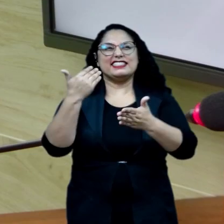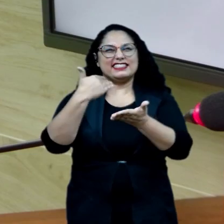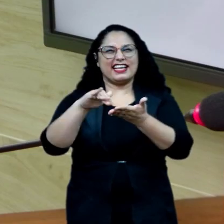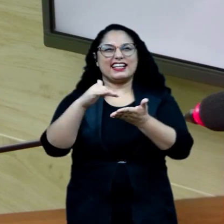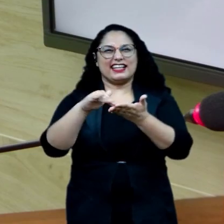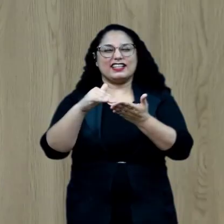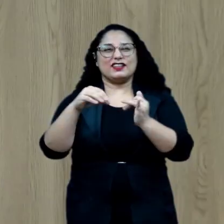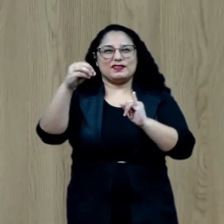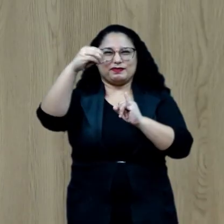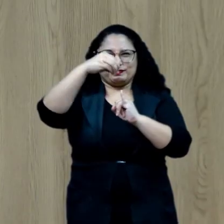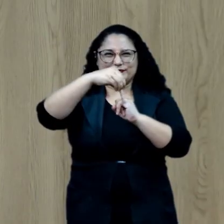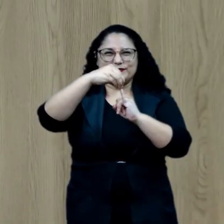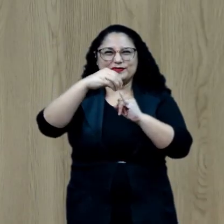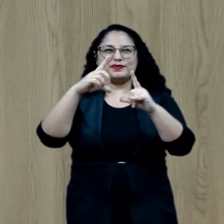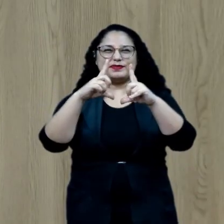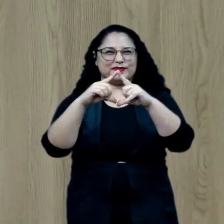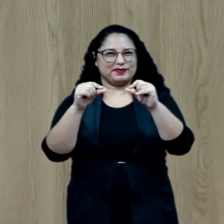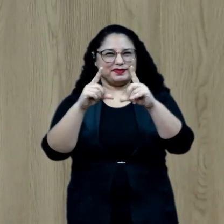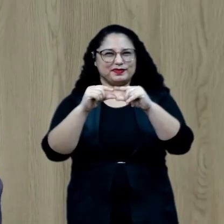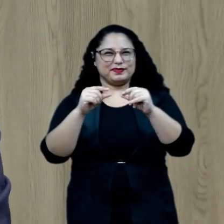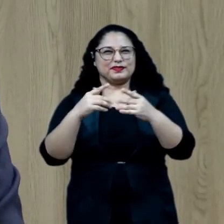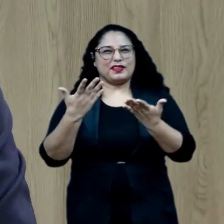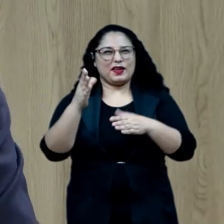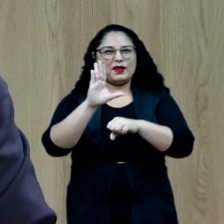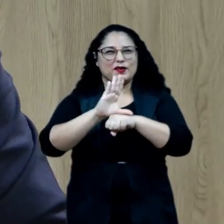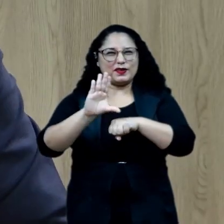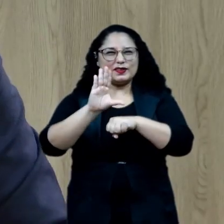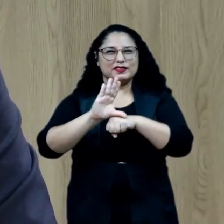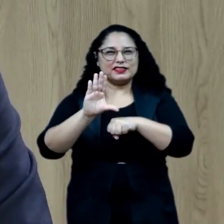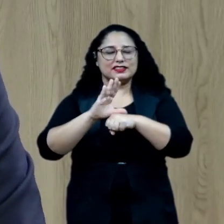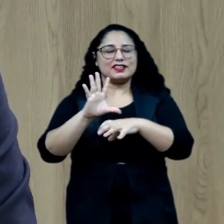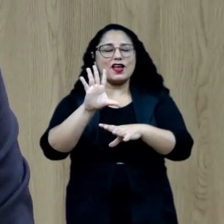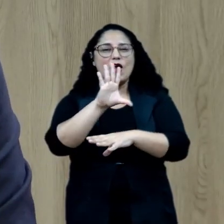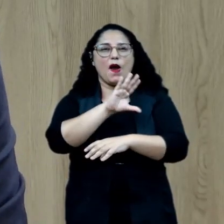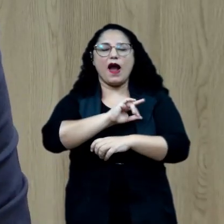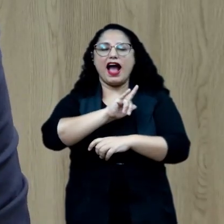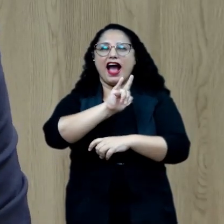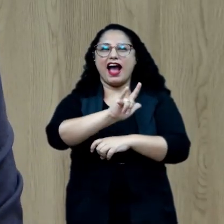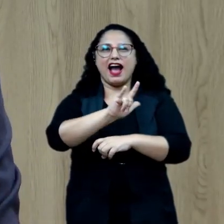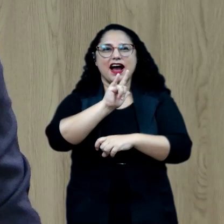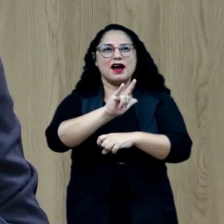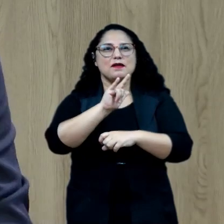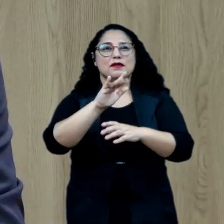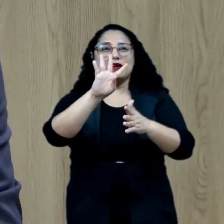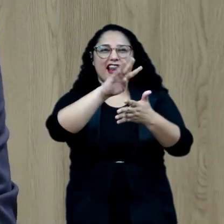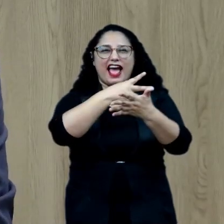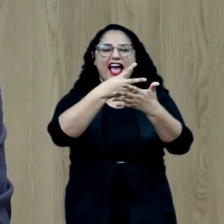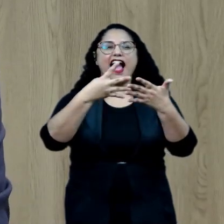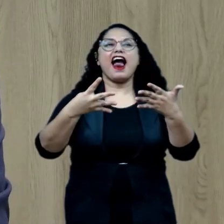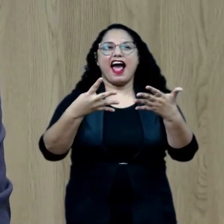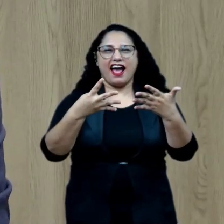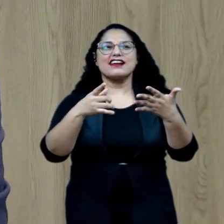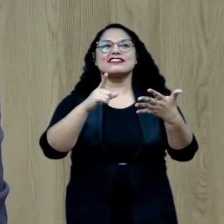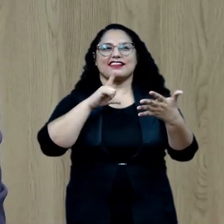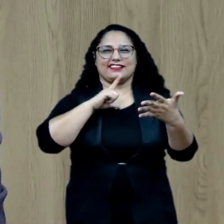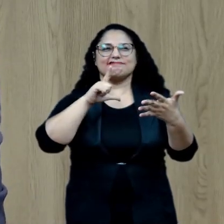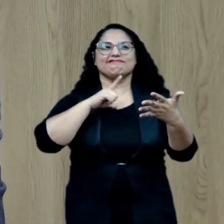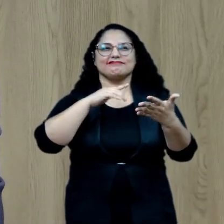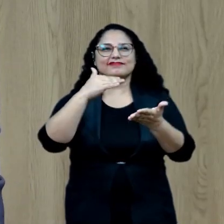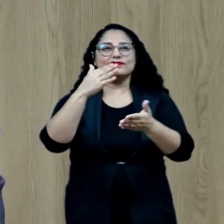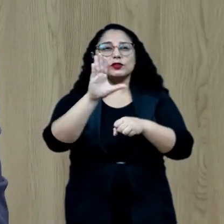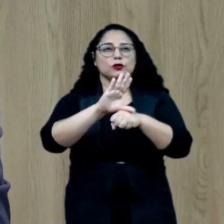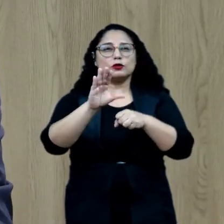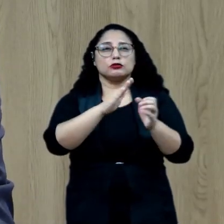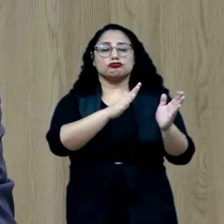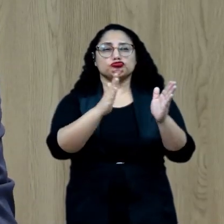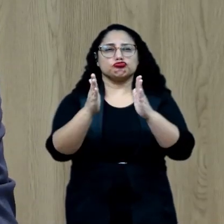Secretariado do Instituto Federal de Brasília, ele é um curso que eu amo por demais, pela grade que ele tem. É um curso que tem